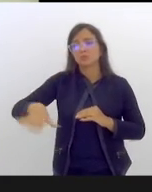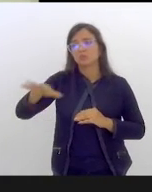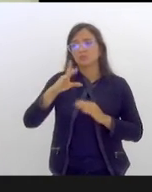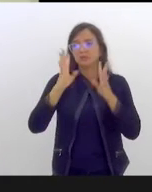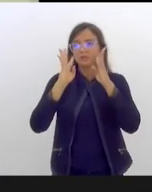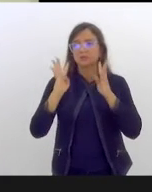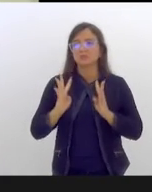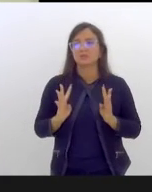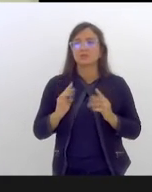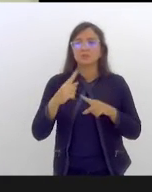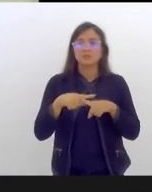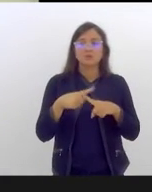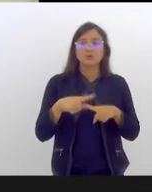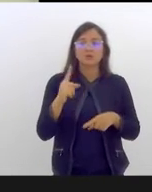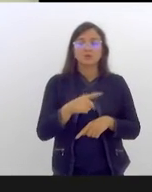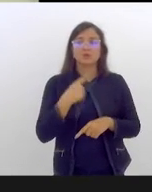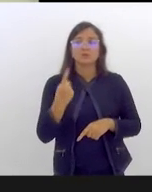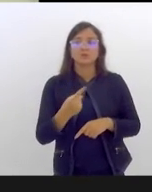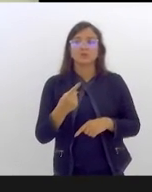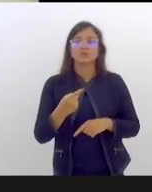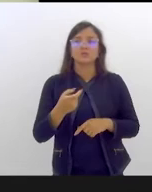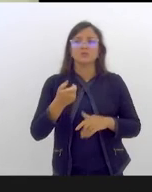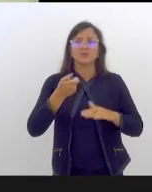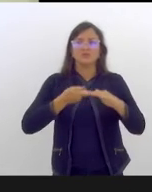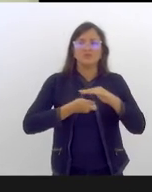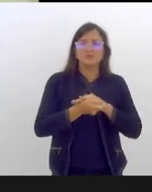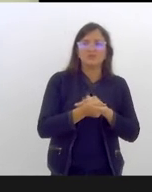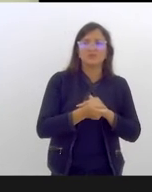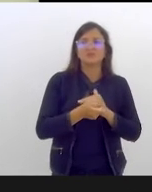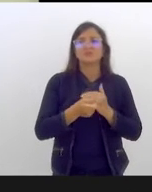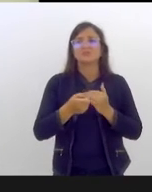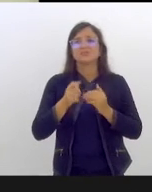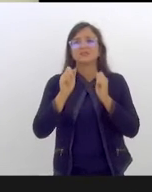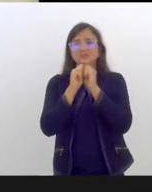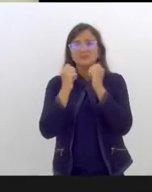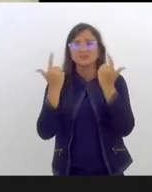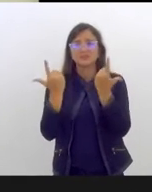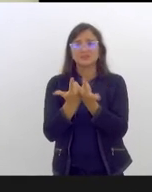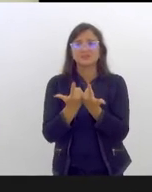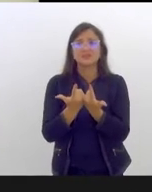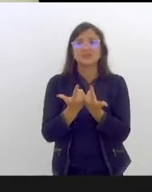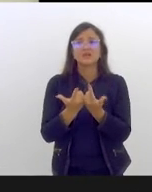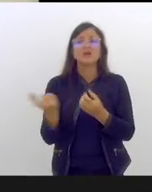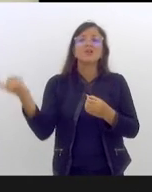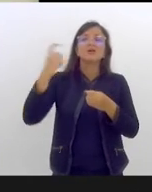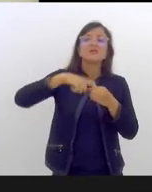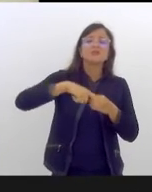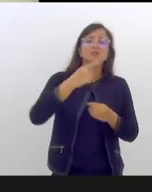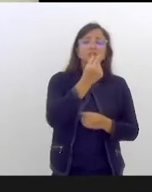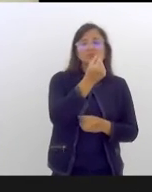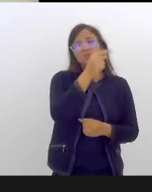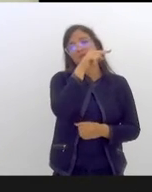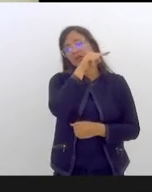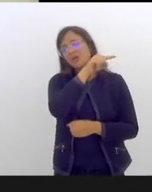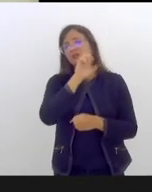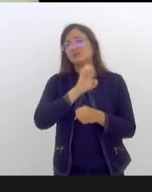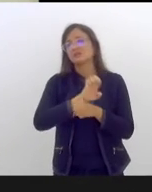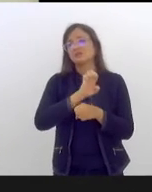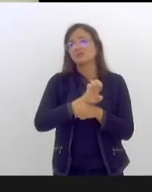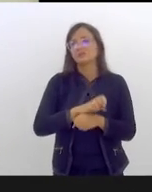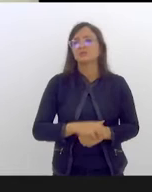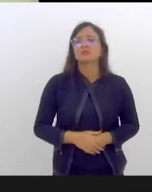para nós acabarmos com o fundo da Assembleia Legislativa e devolver esse dinheiro para o estado